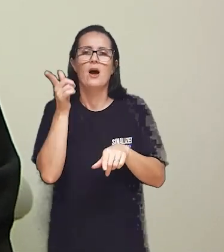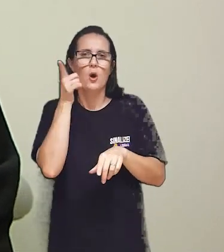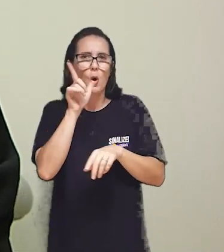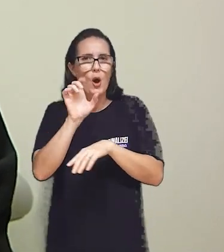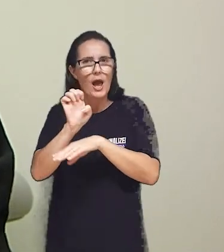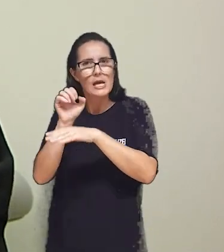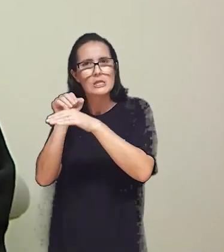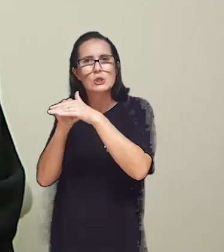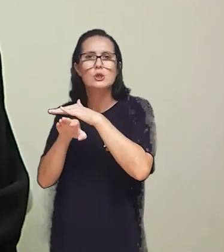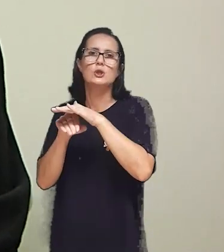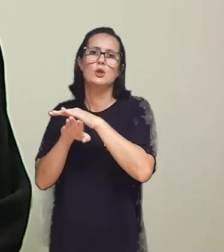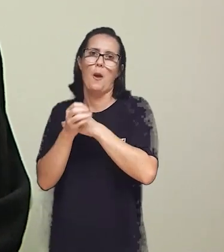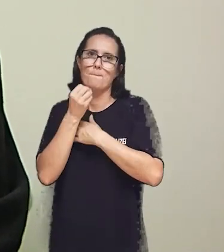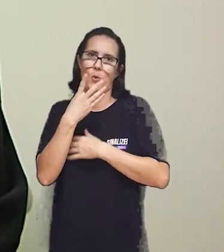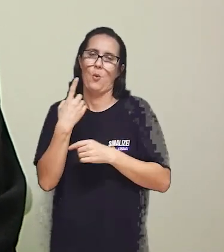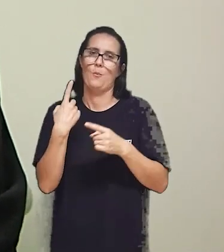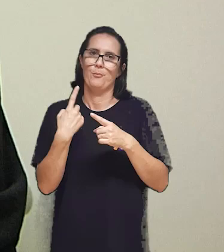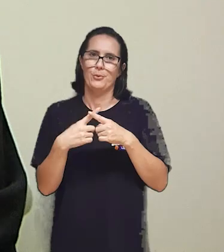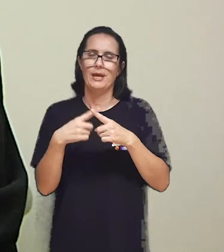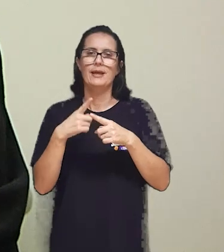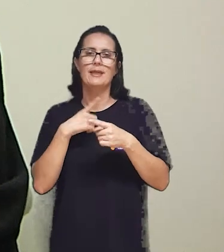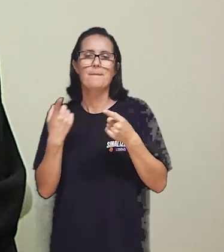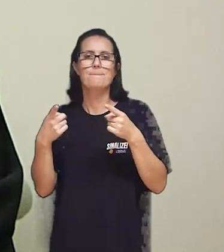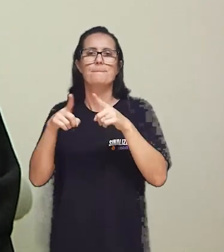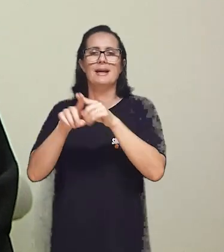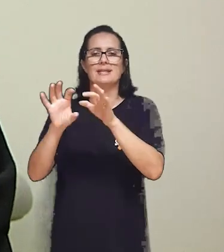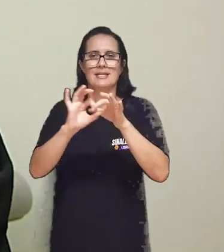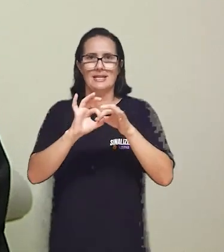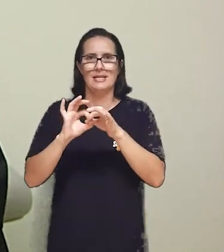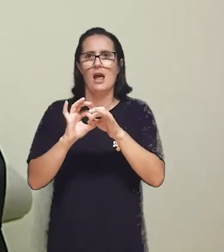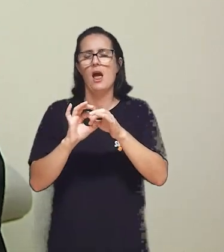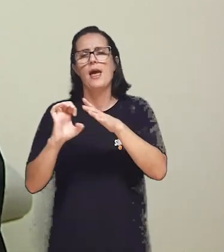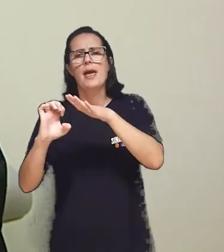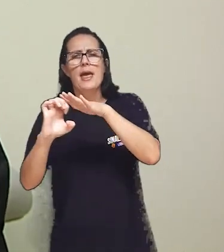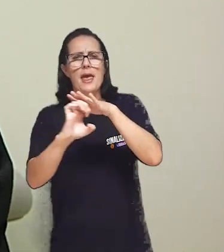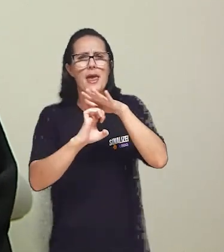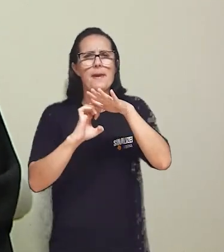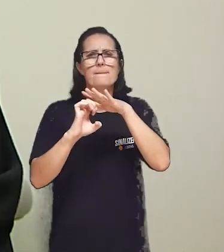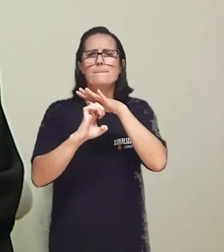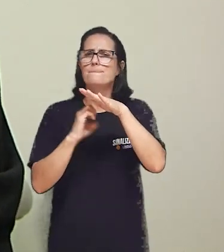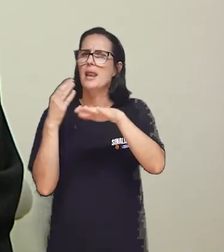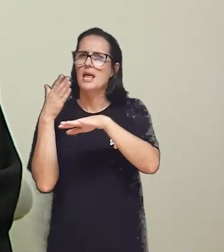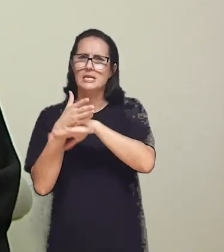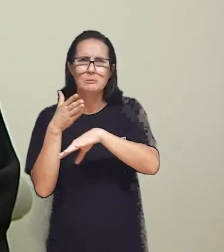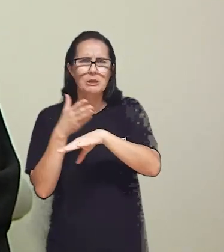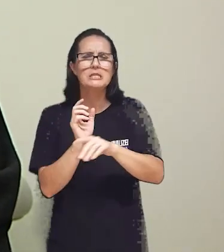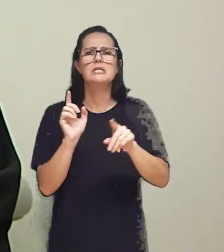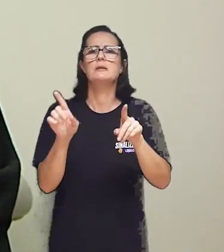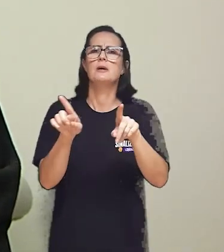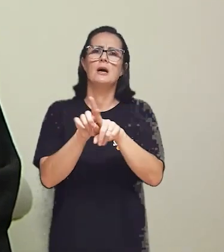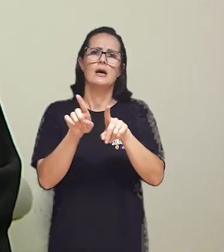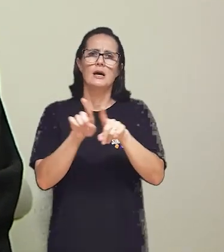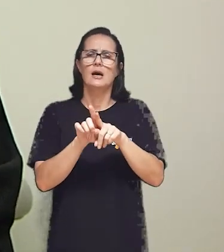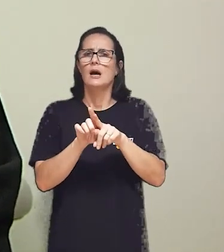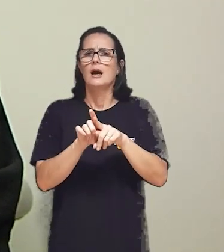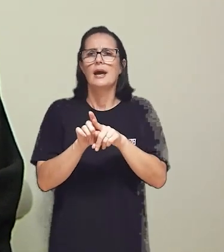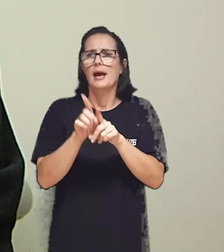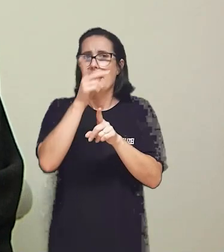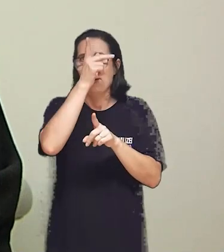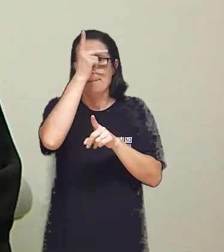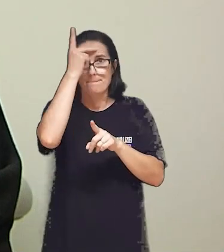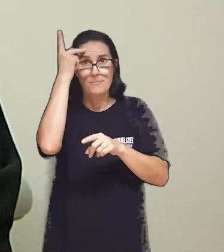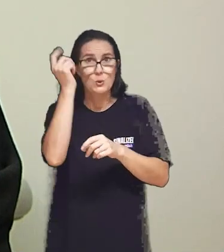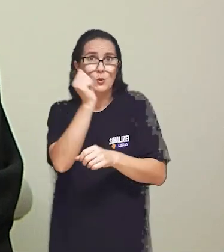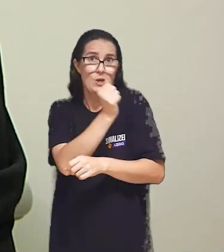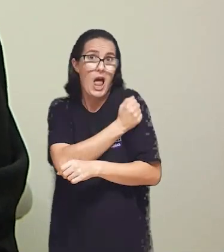manter o estoque adequado por meio de parcerias, por meio do envolvimento das empresas, por meio da